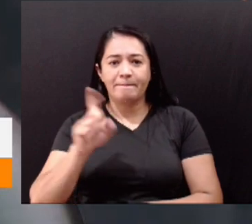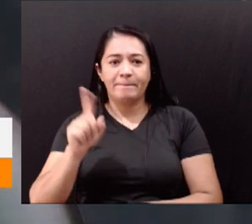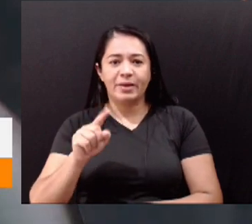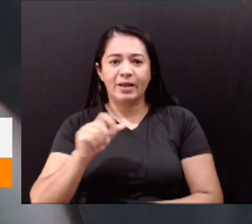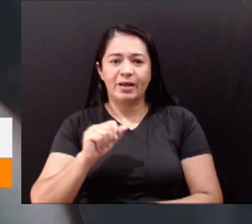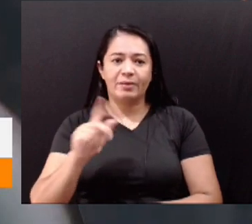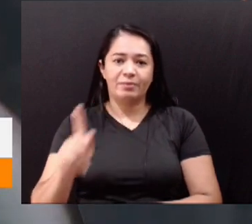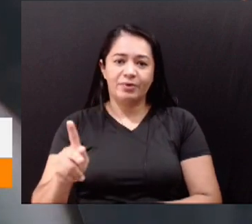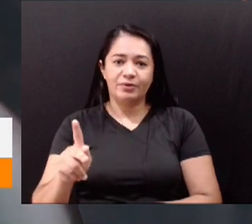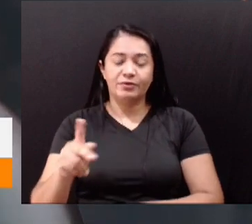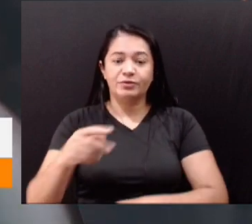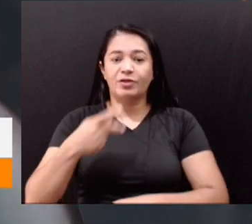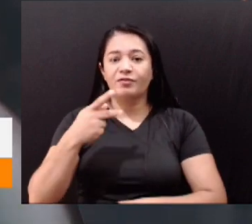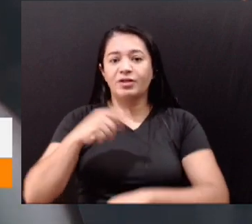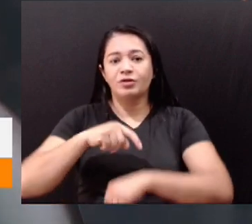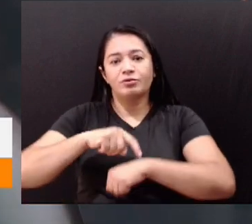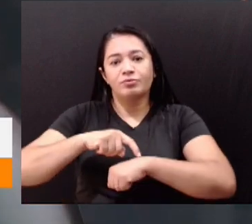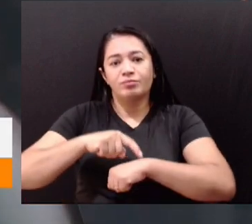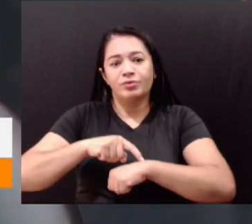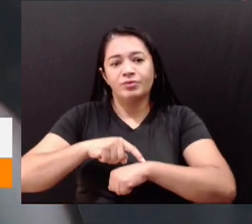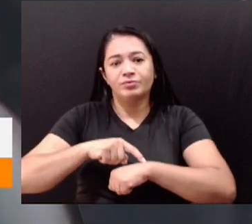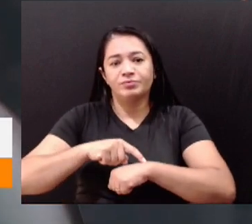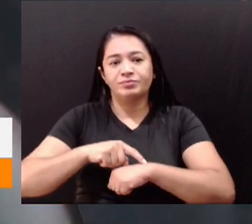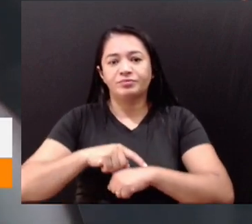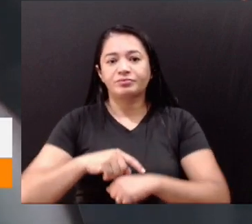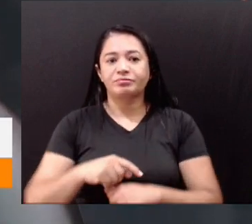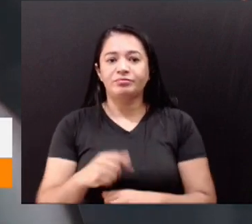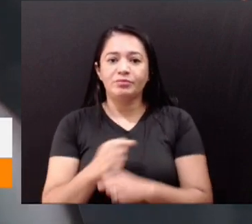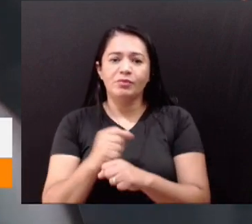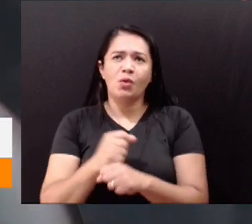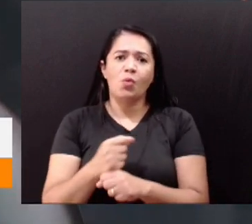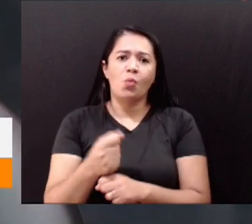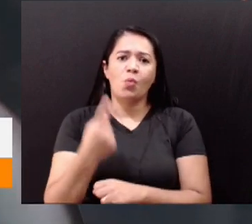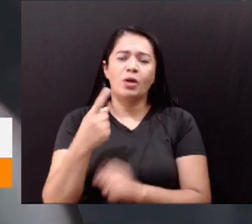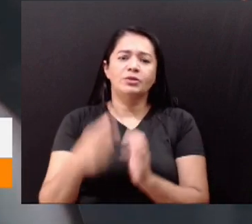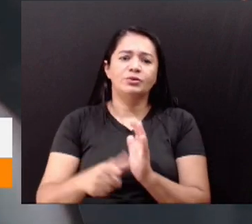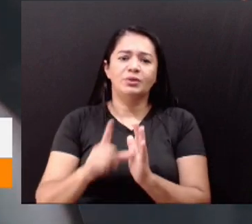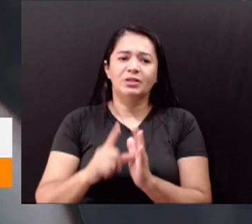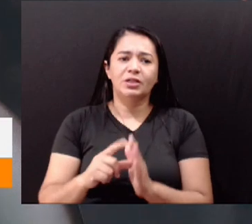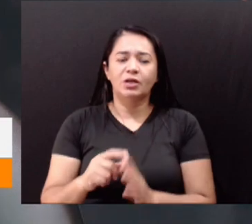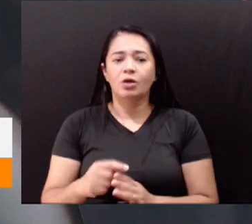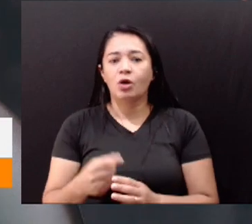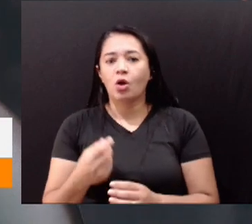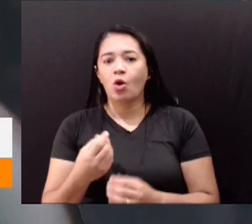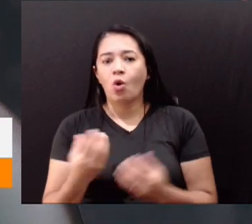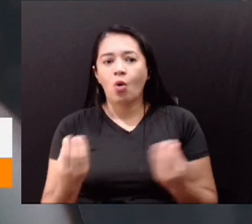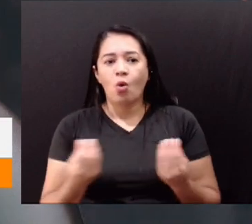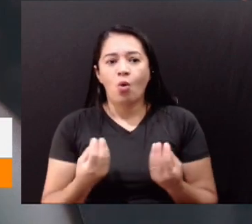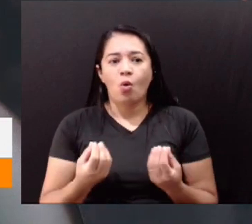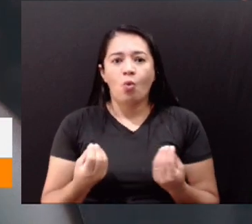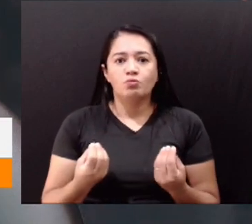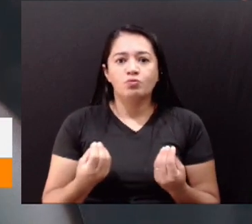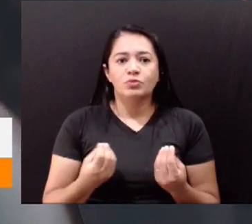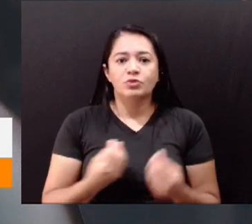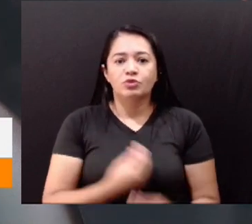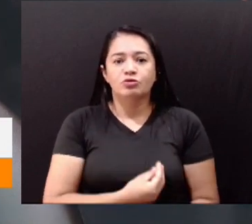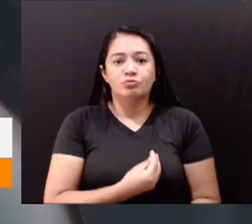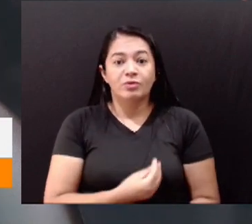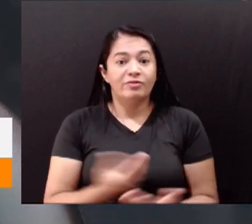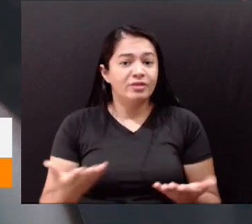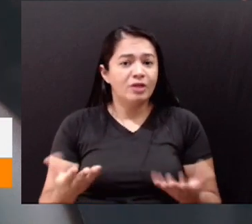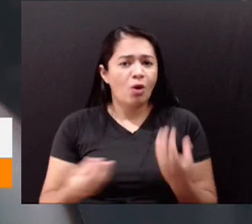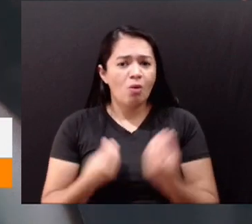momento, 1 ano antes, meses antes, ou estamos falando de uma vida. Quando a Denise